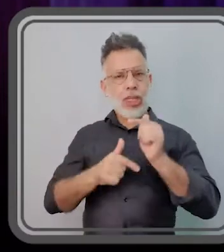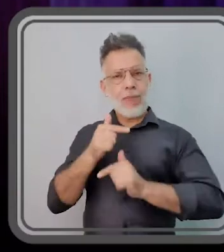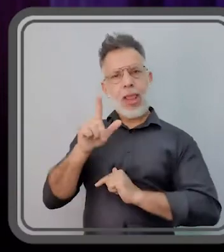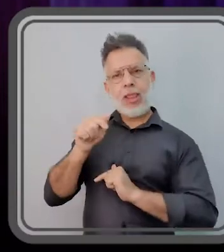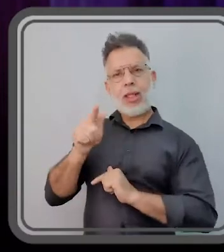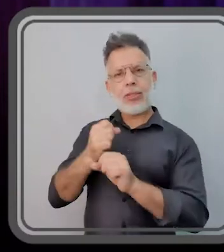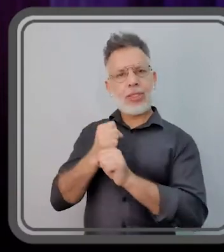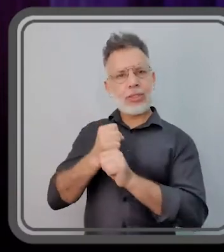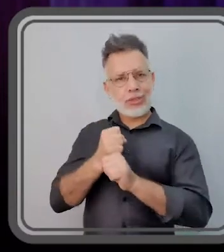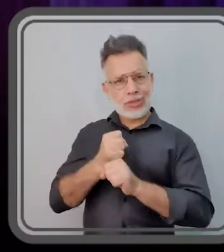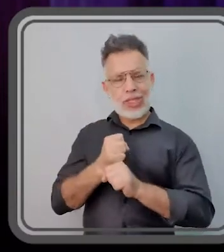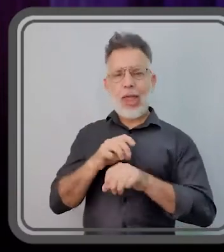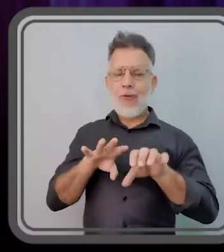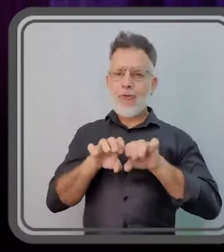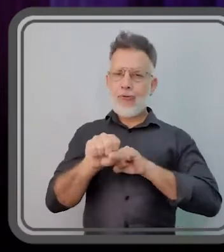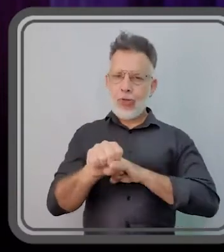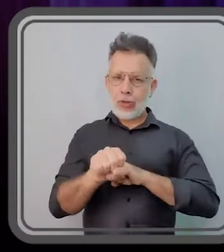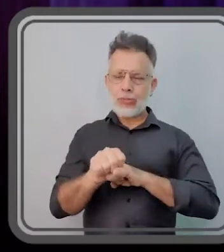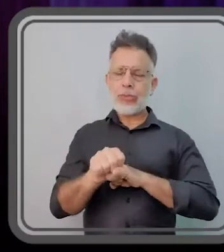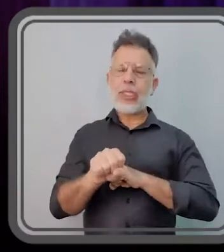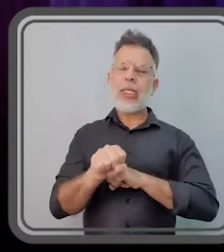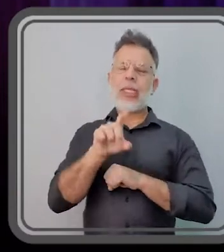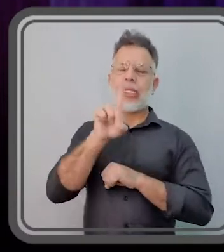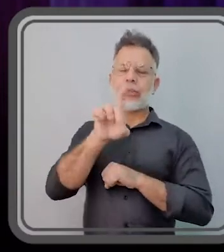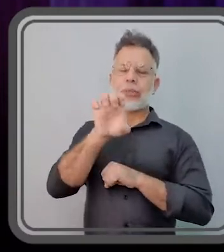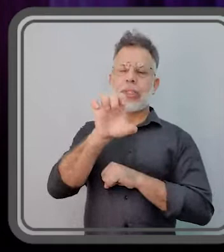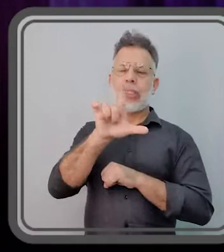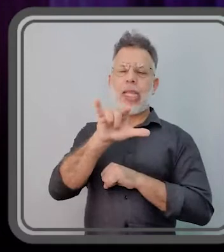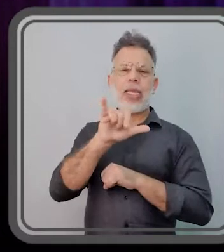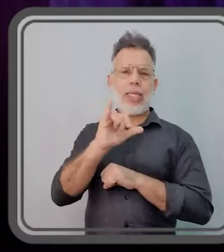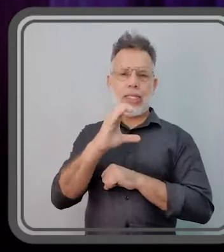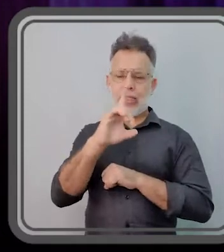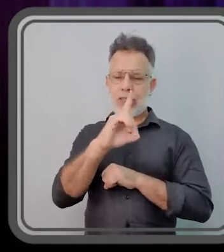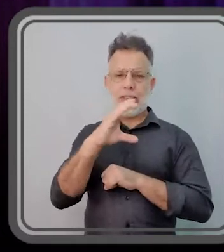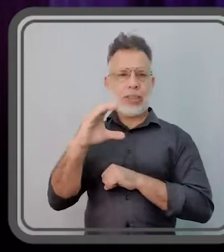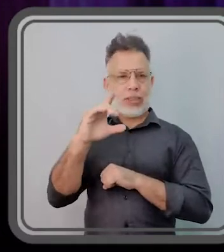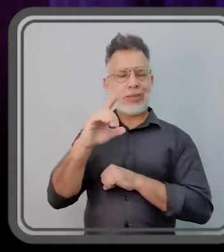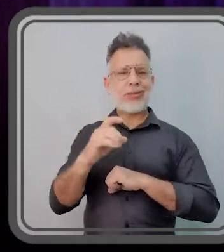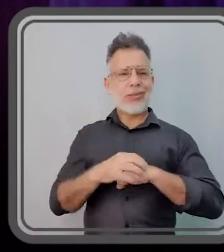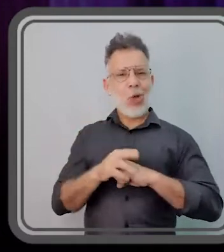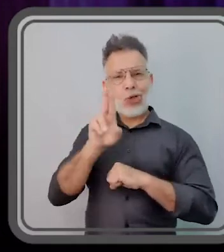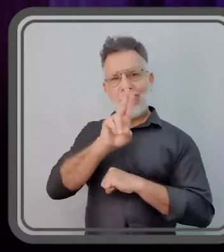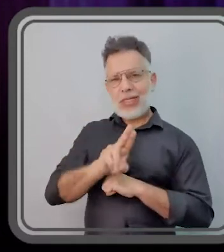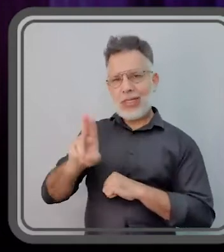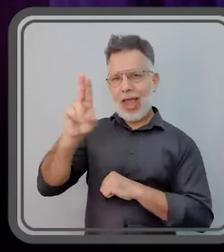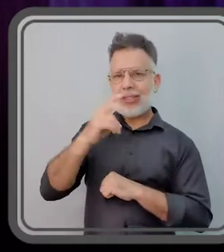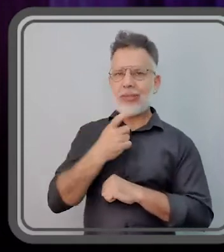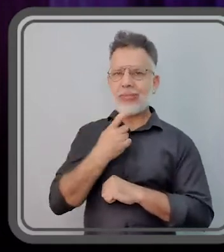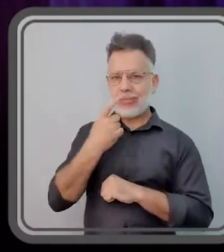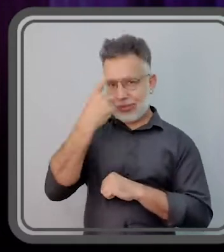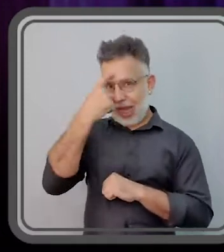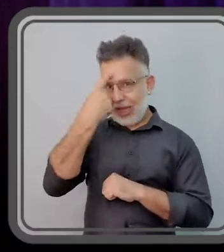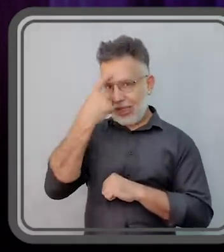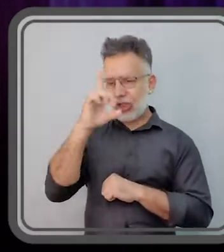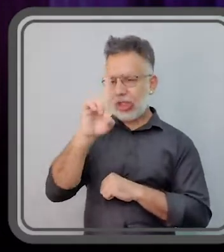anos, né? Formada na Delhi DSE, né? Universidade de Delhi, né? Onde ela tem esse...